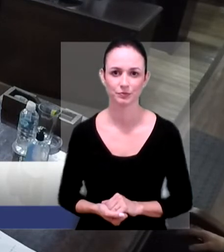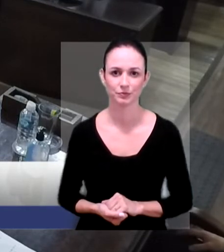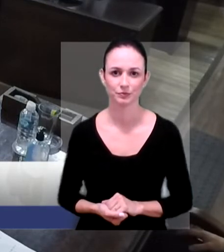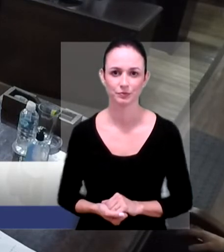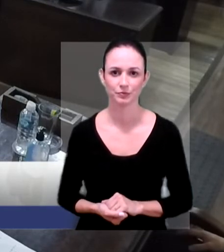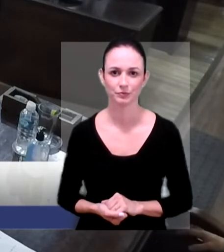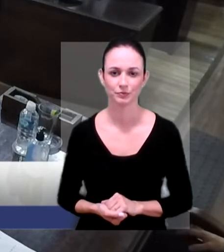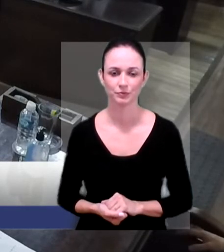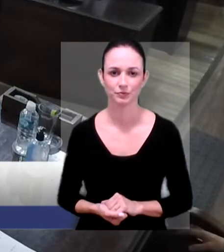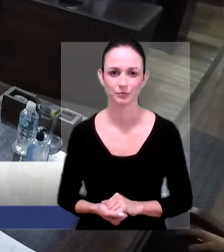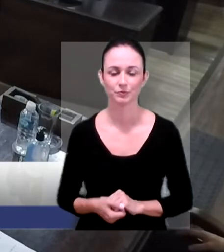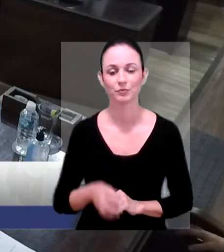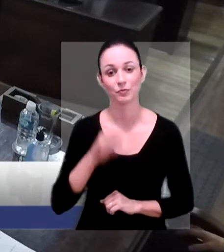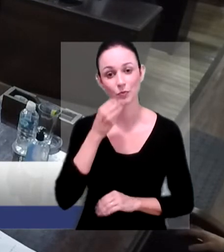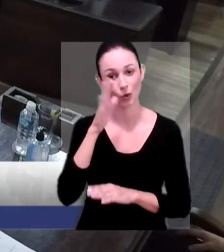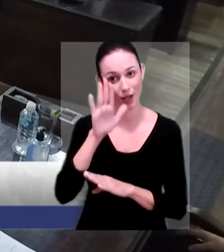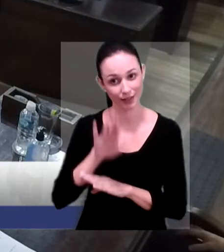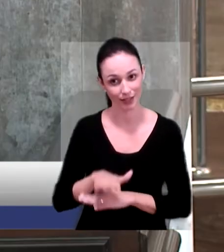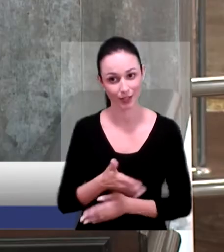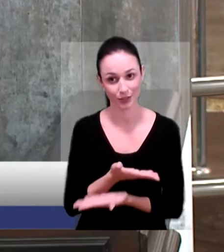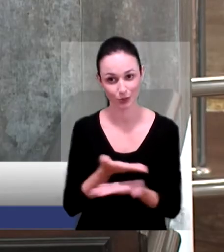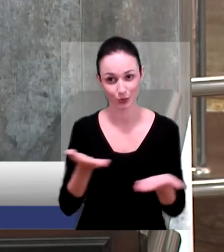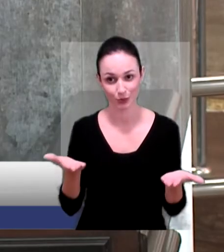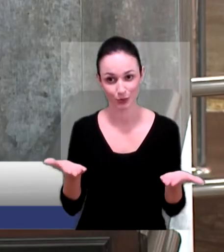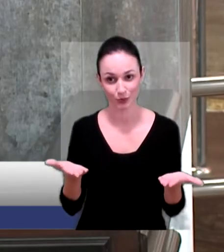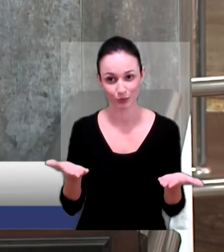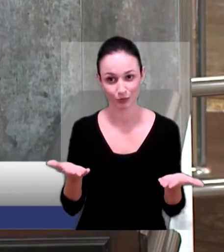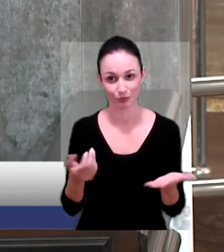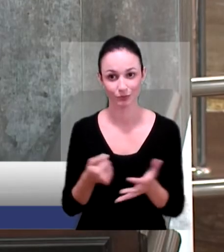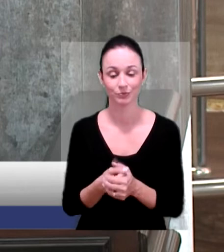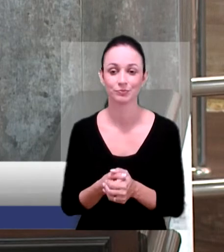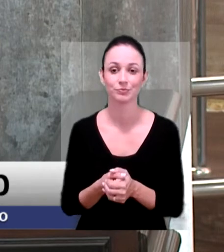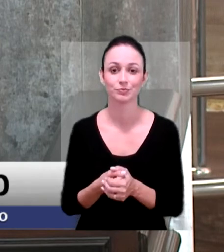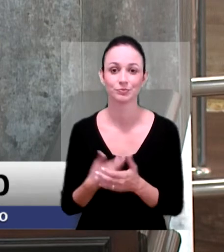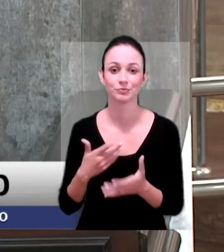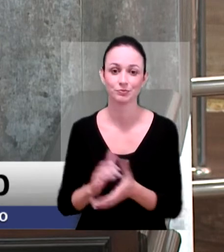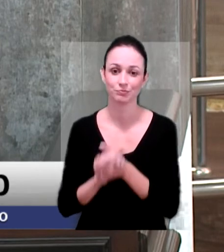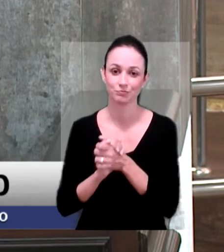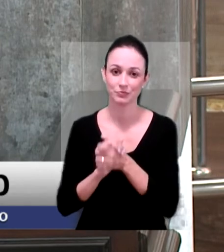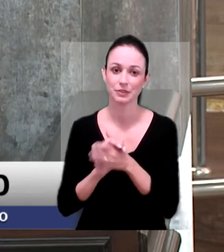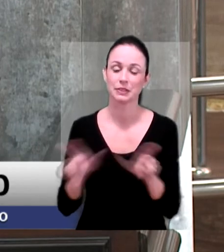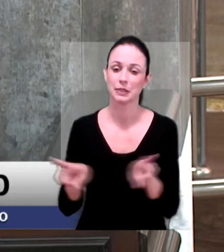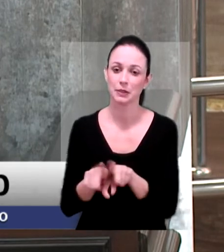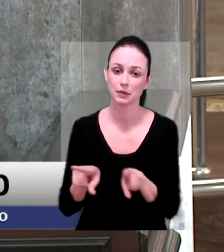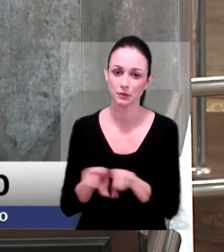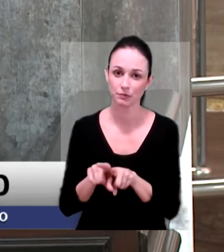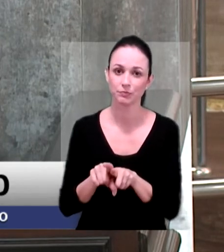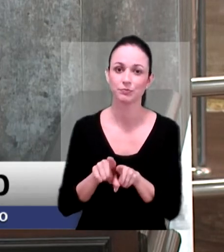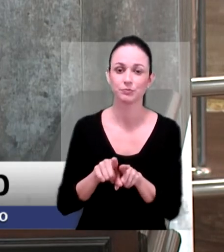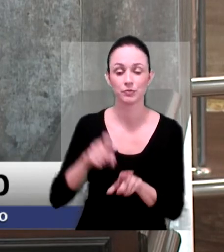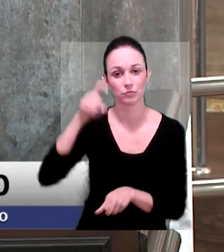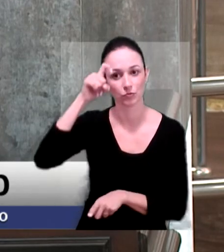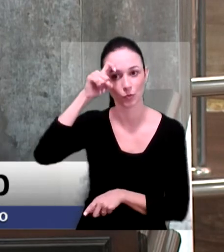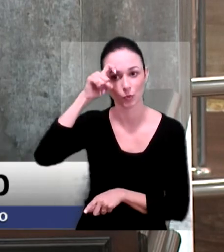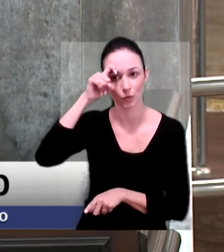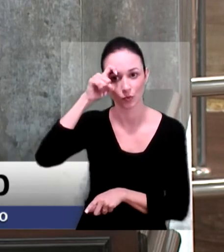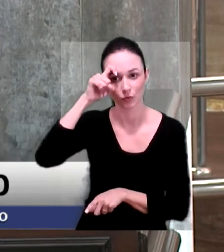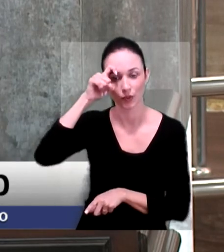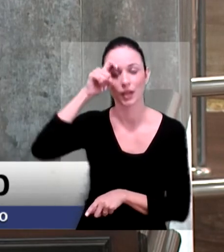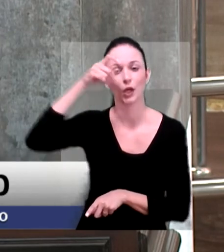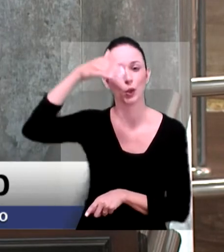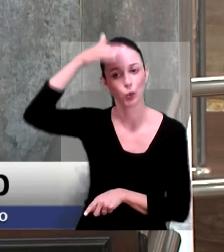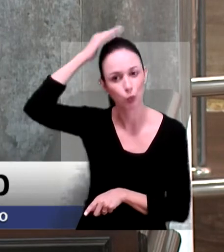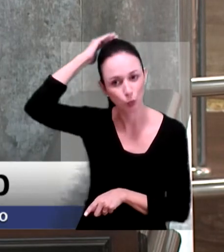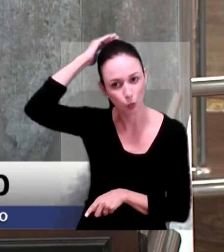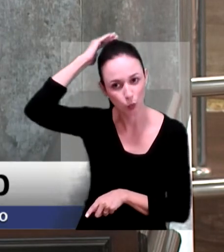Uma boa tarde a todos, dando parabéns também ao seu Ivan Cassaro, a Tuco Bauabe, ao seu João